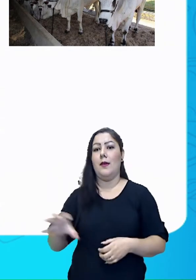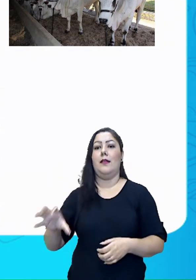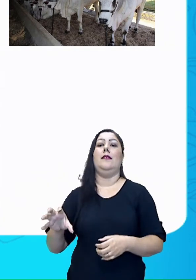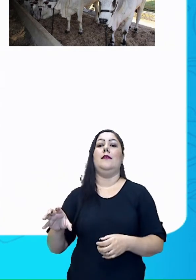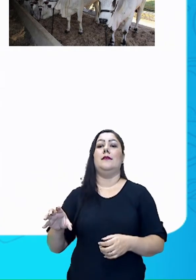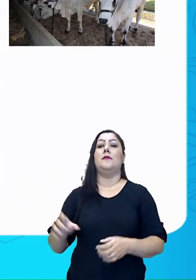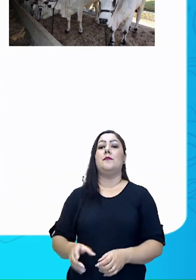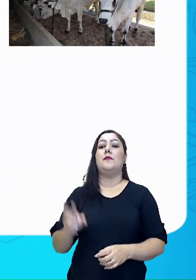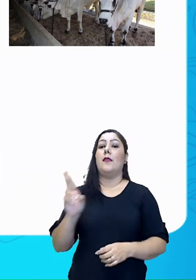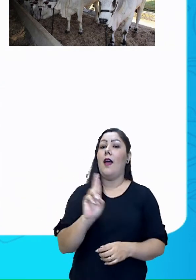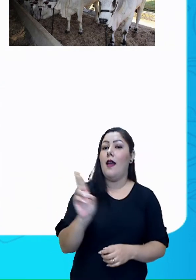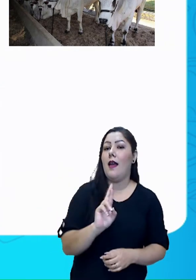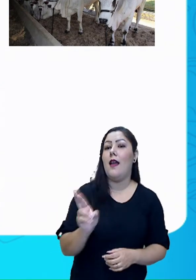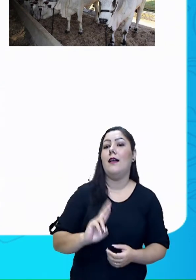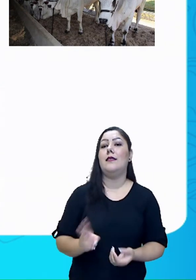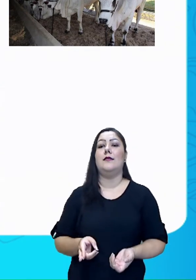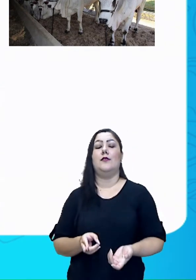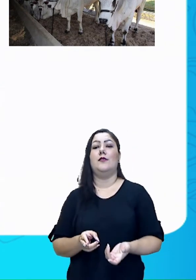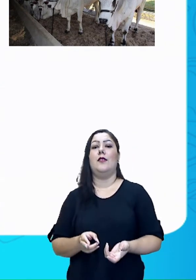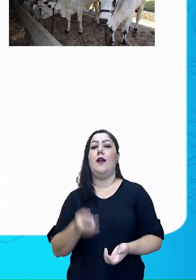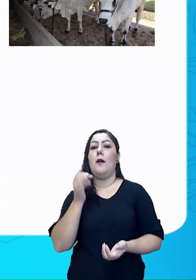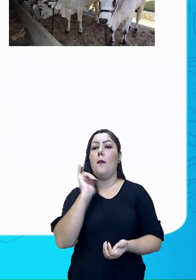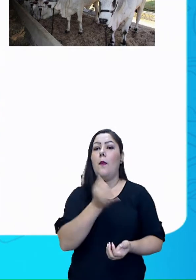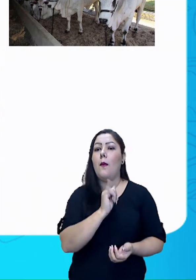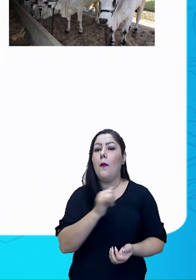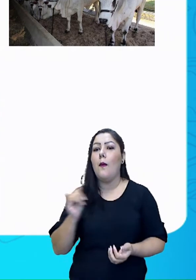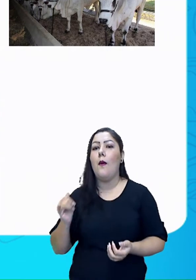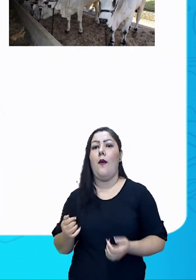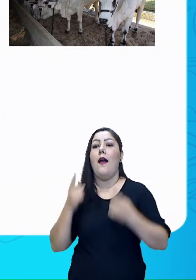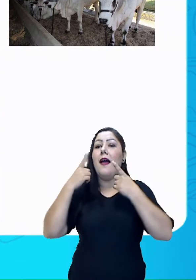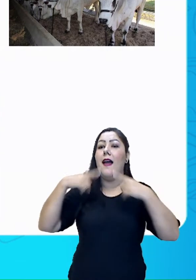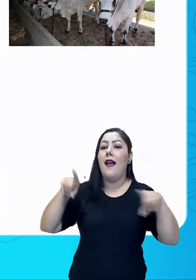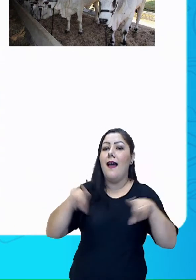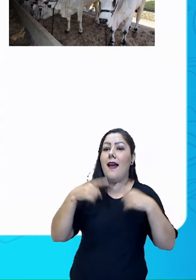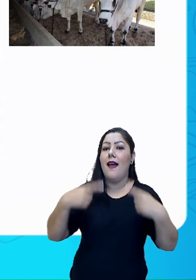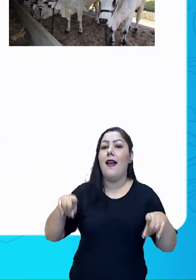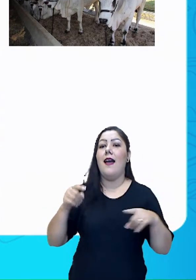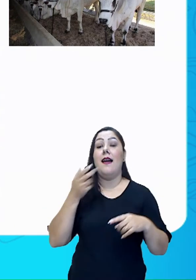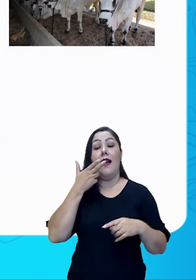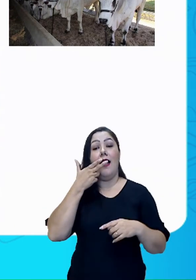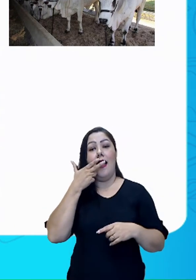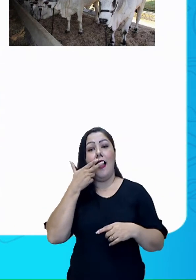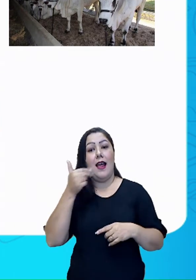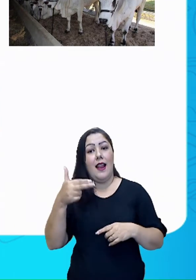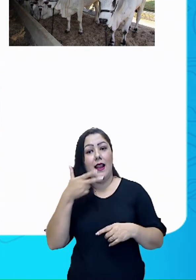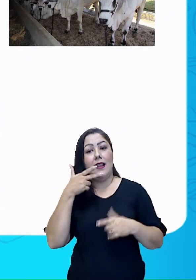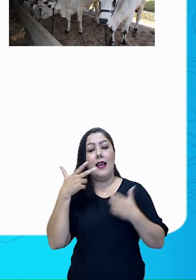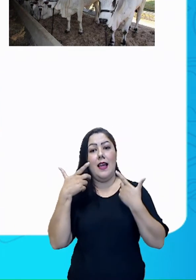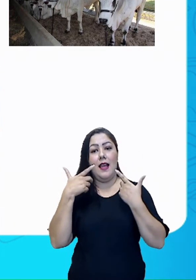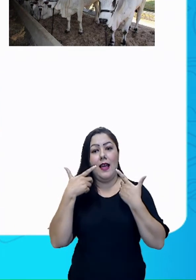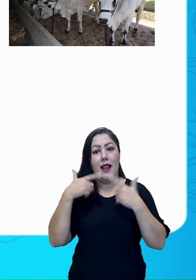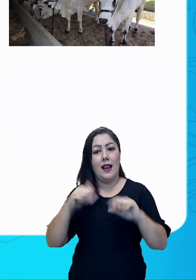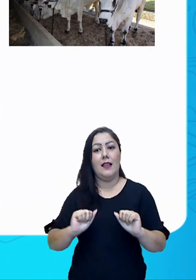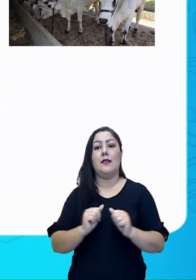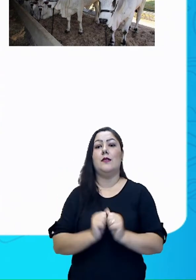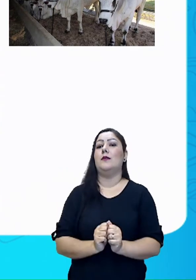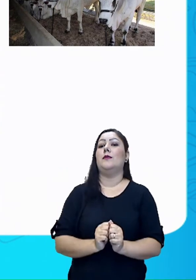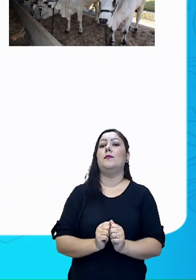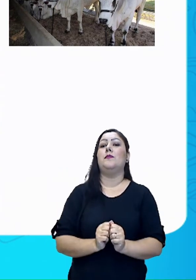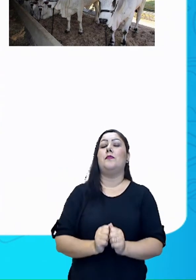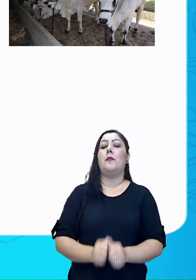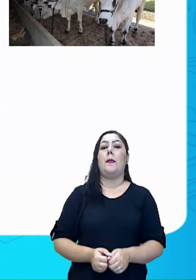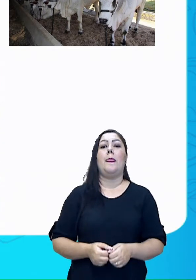religiões, lendas, cantos, danças, linguagem, superstições e rituais e